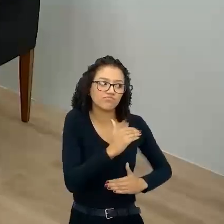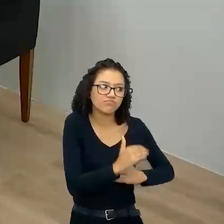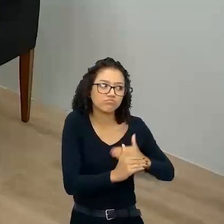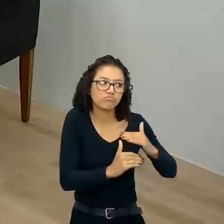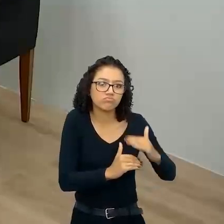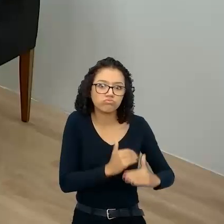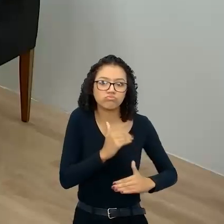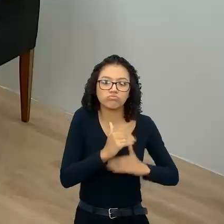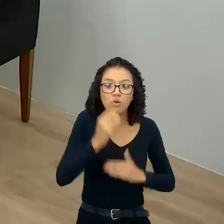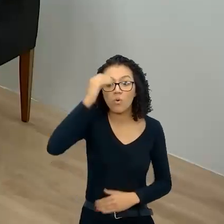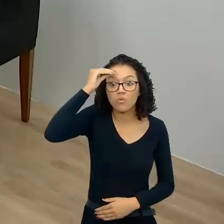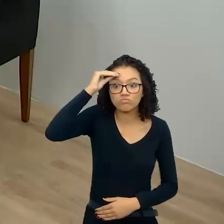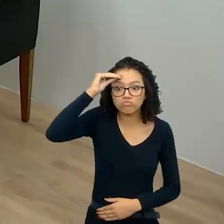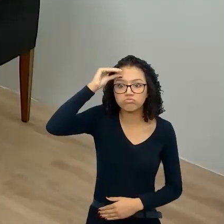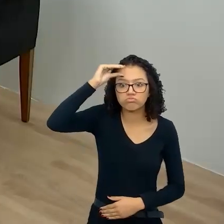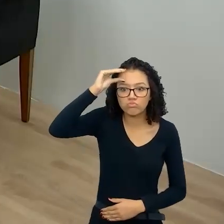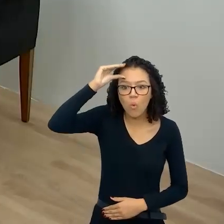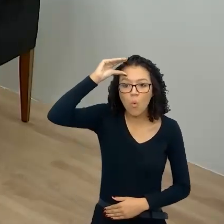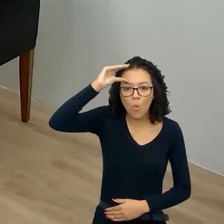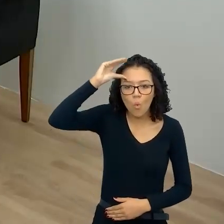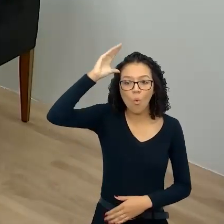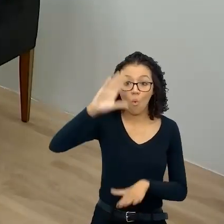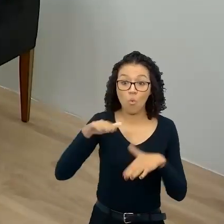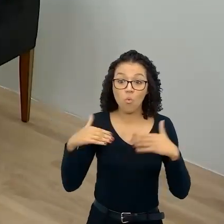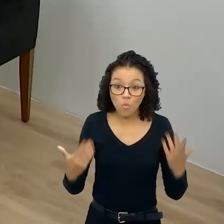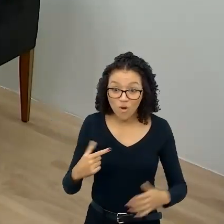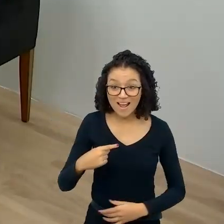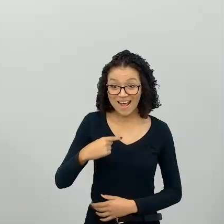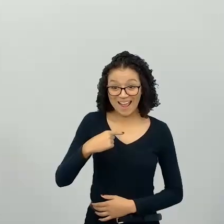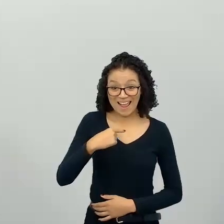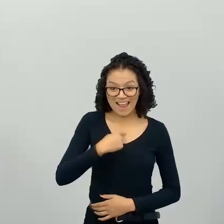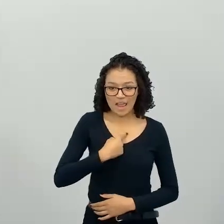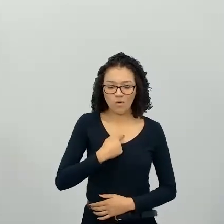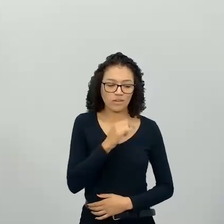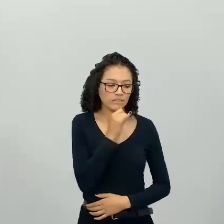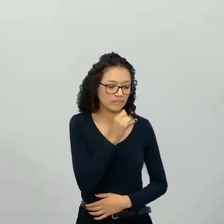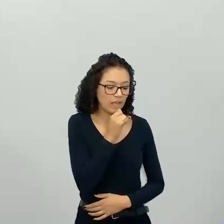Então, quando eu negligencio a ele algumas condições, né?